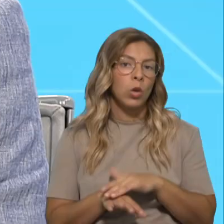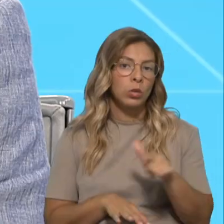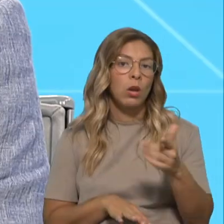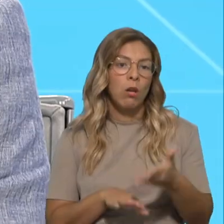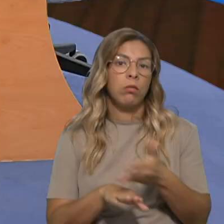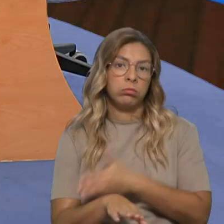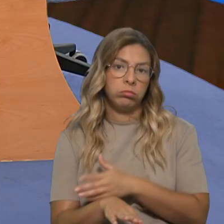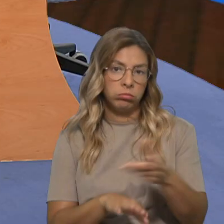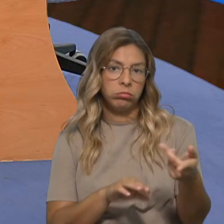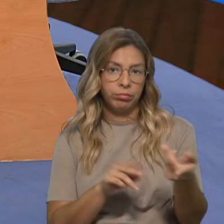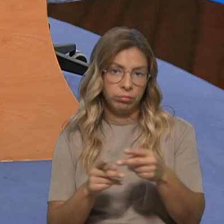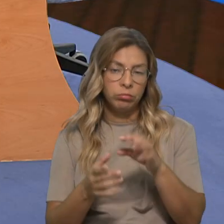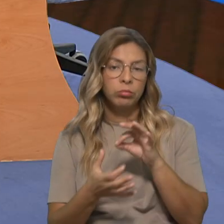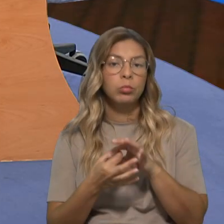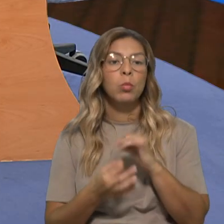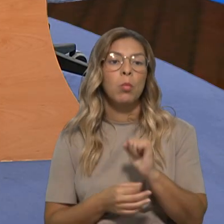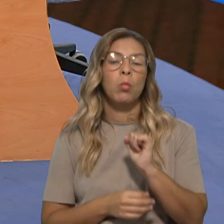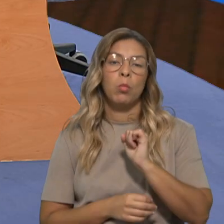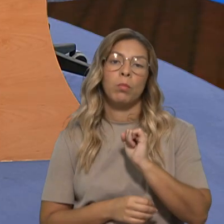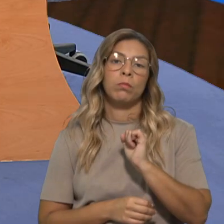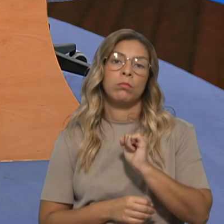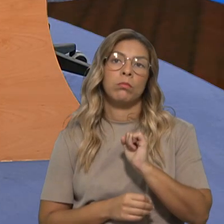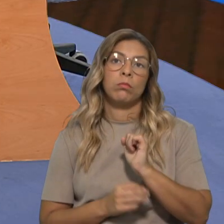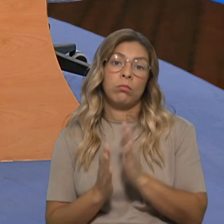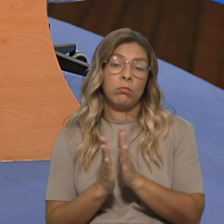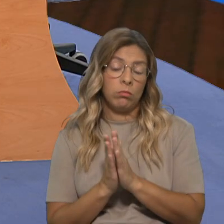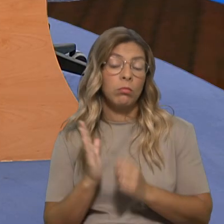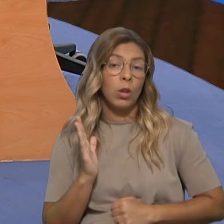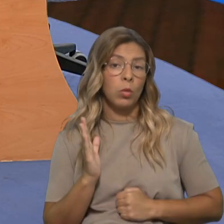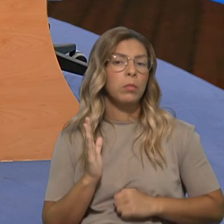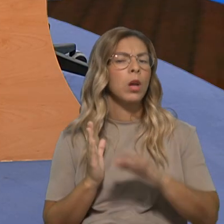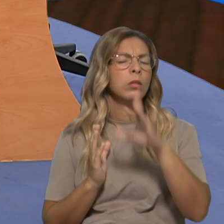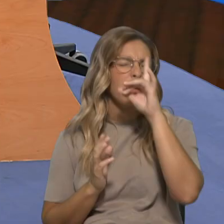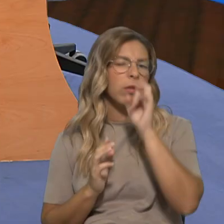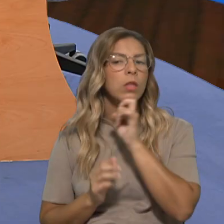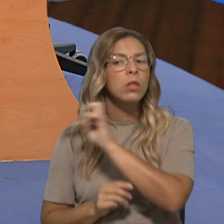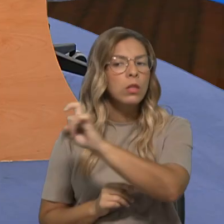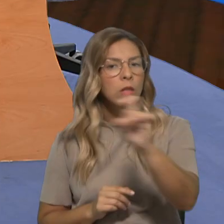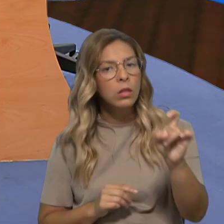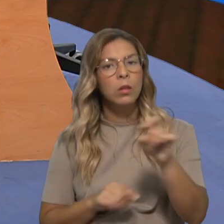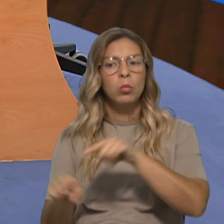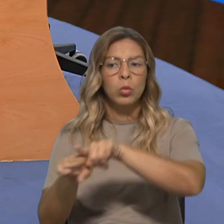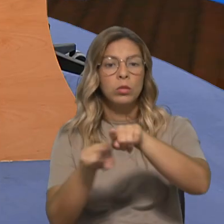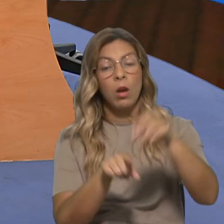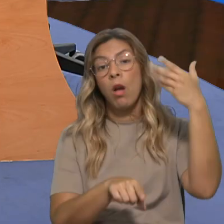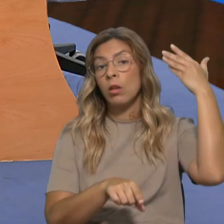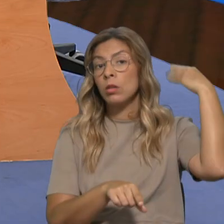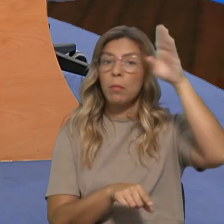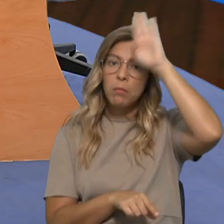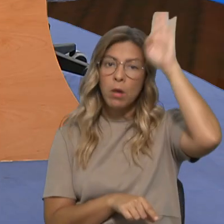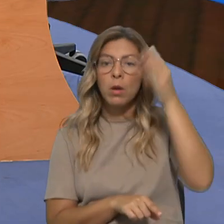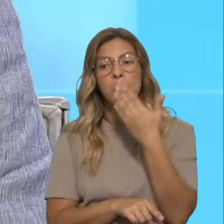Igreja Católica, e era muito importante que ele refrescasse para os políticos. Vários papas fizeram